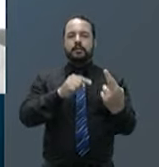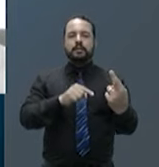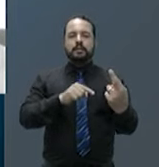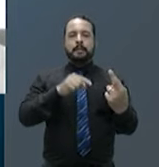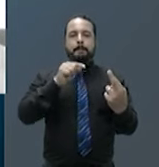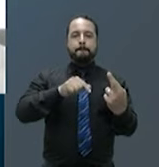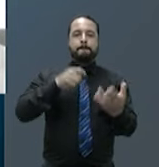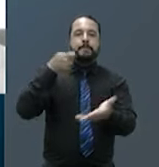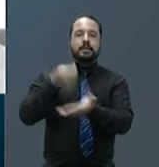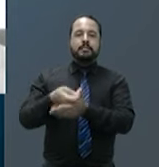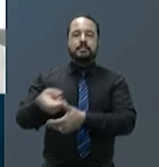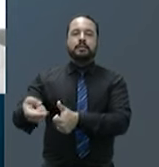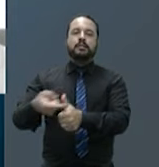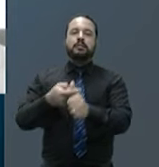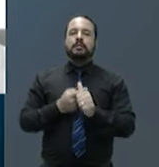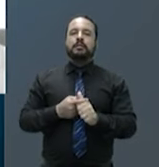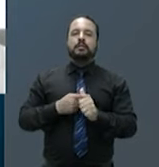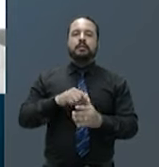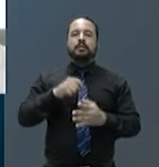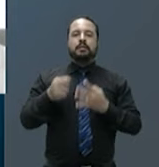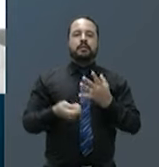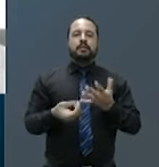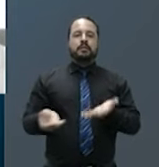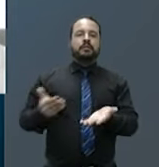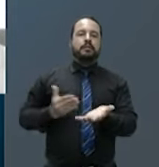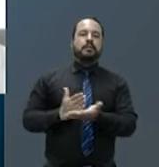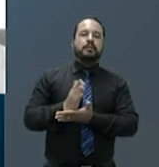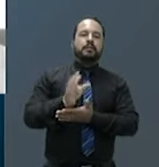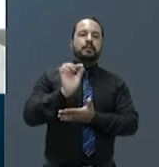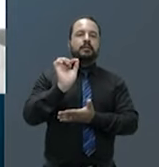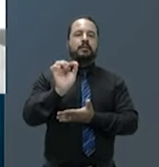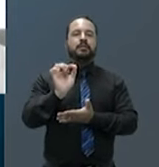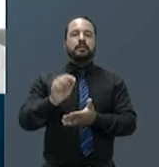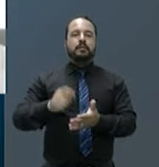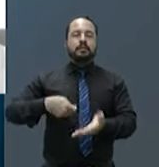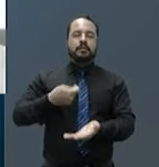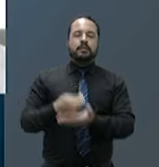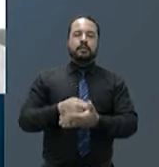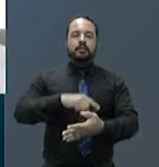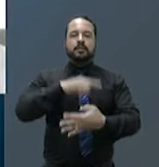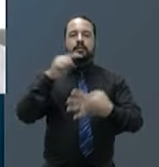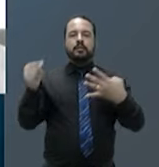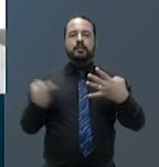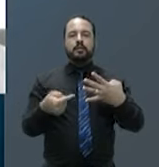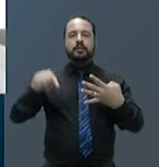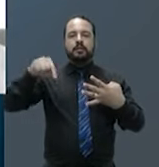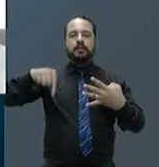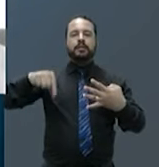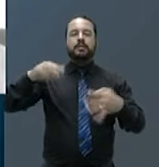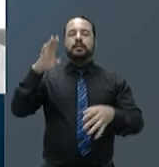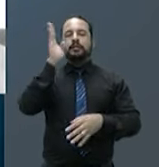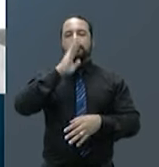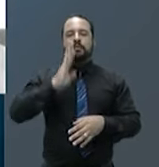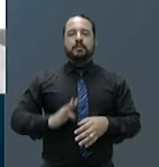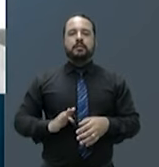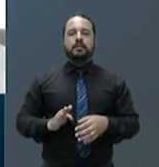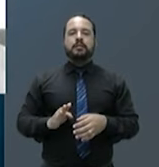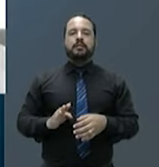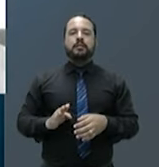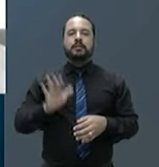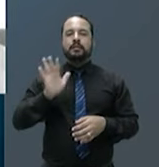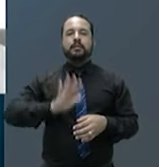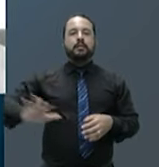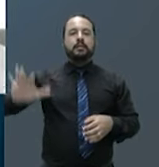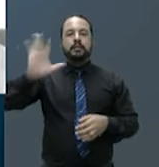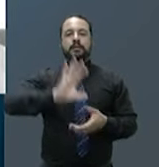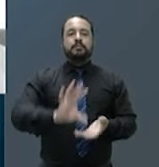objeto da sentença cuja homologação se pretende para fins de execução do título no Brasil, ainda que ela saiba que recebeu muito mais,